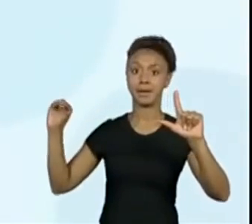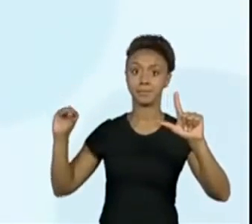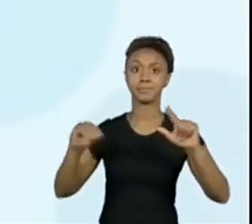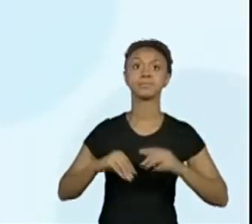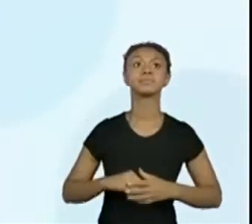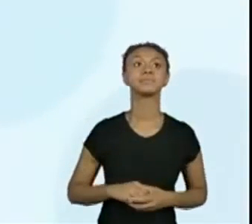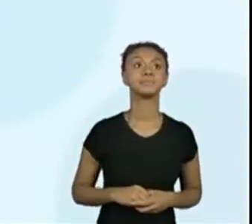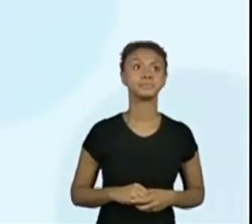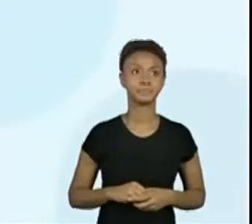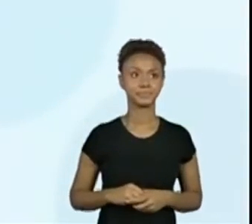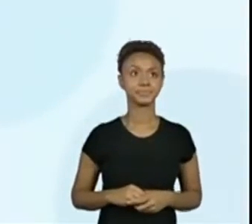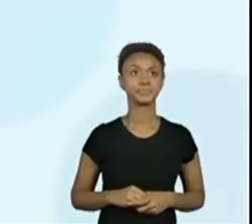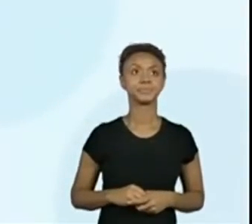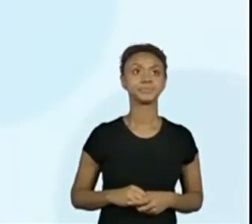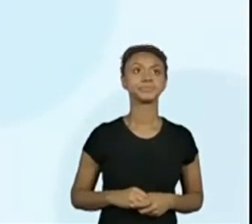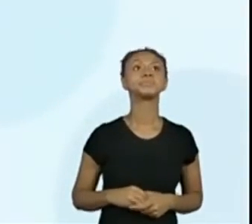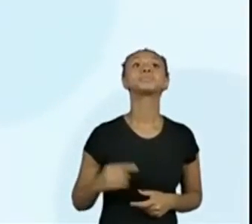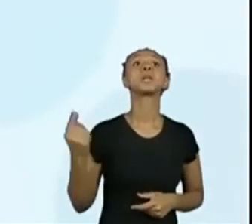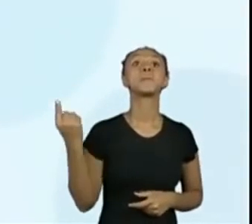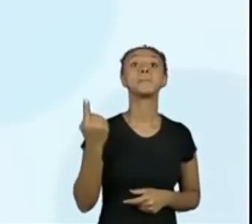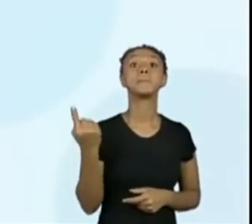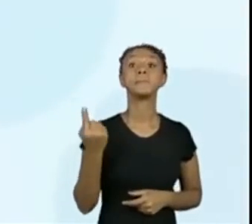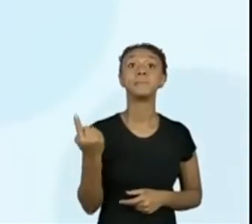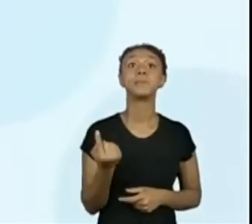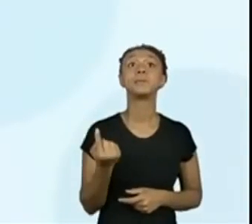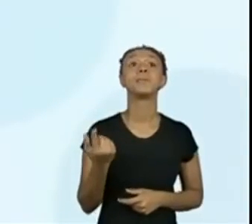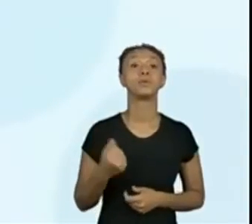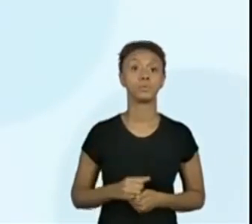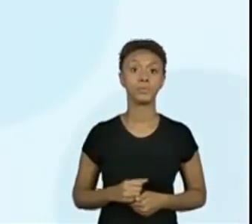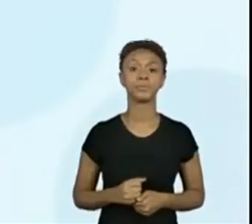valor é R$25.